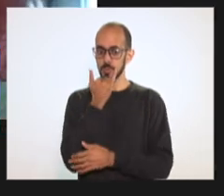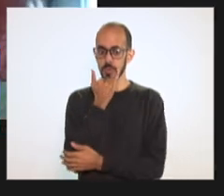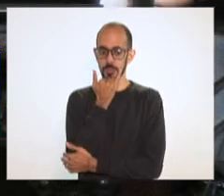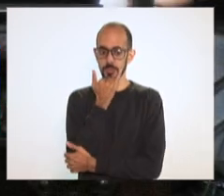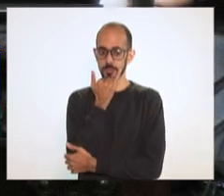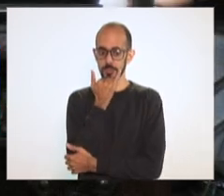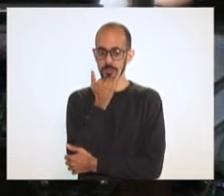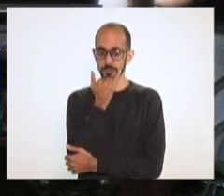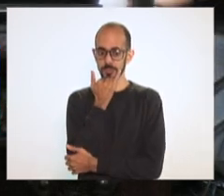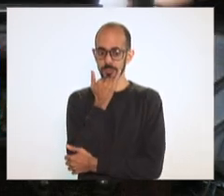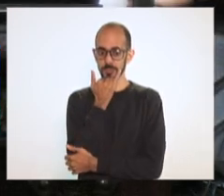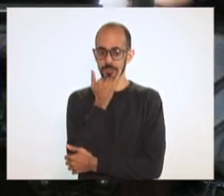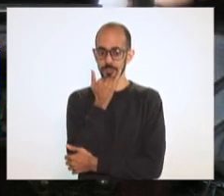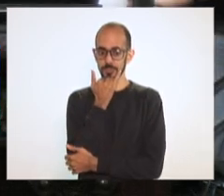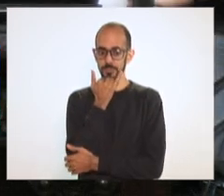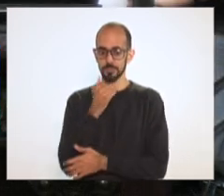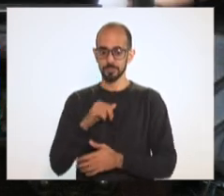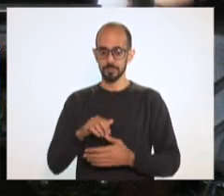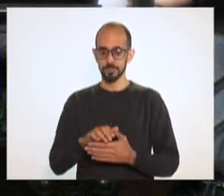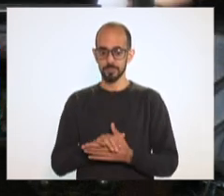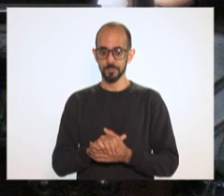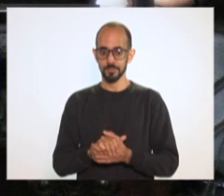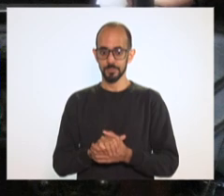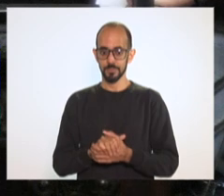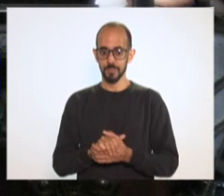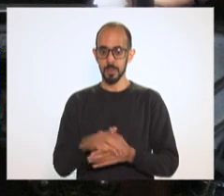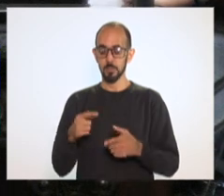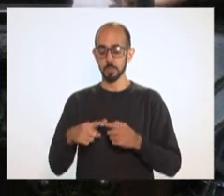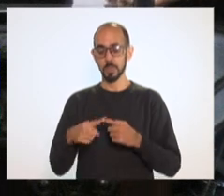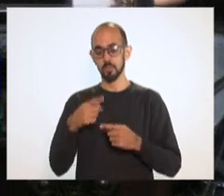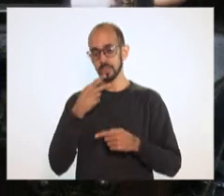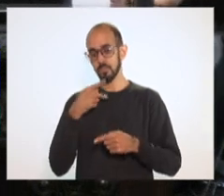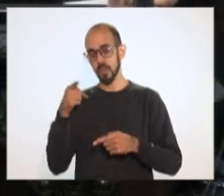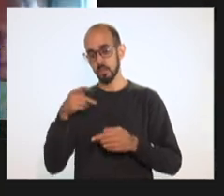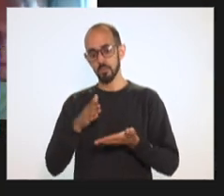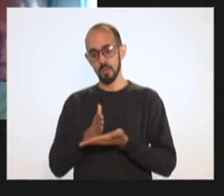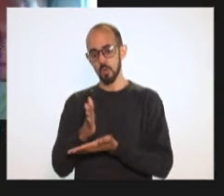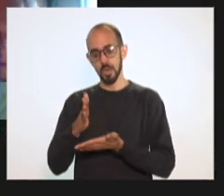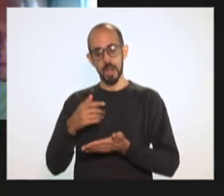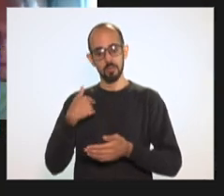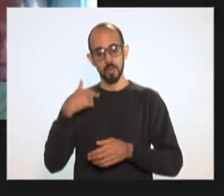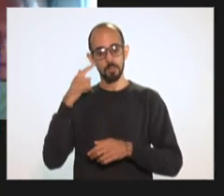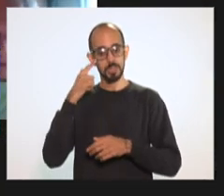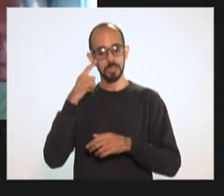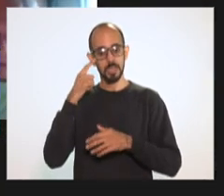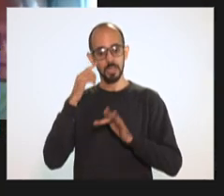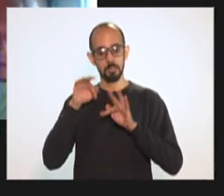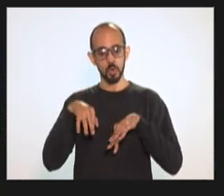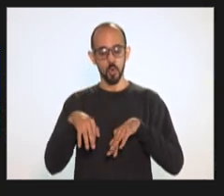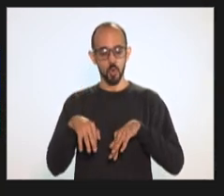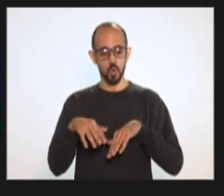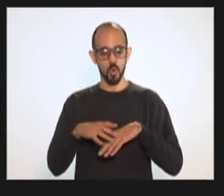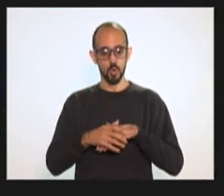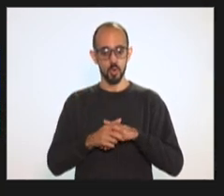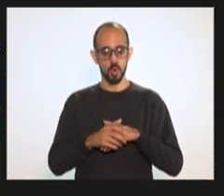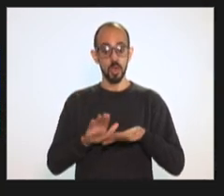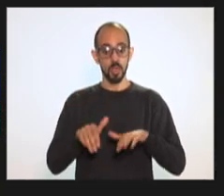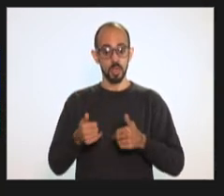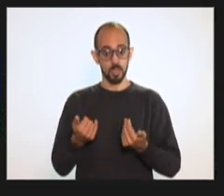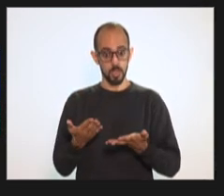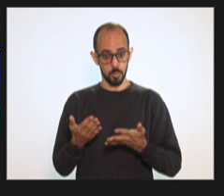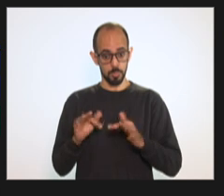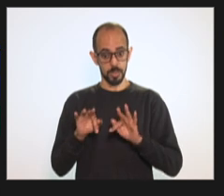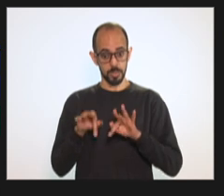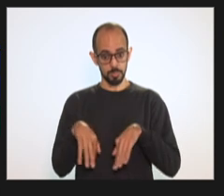Aí você tirou o som, como agora. Aí eu entendi que era para... Aí... Obrigado, presidente. Então, só para